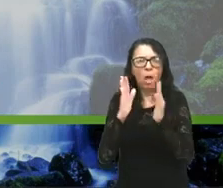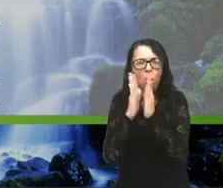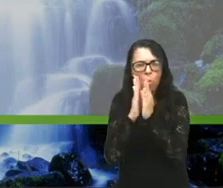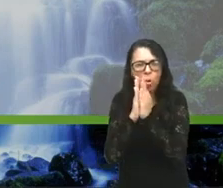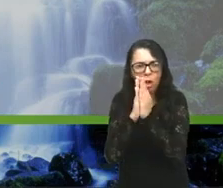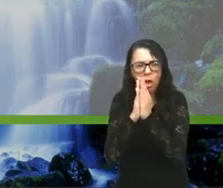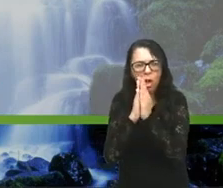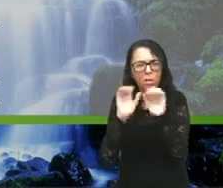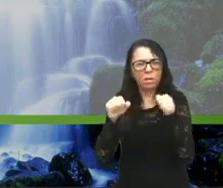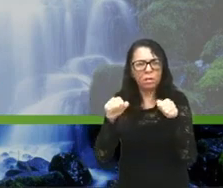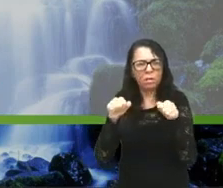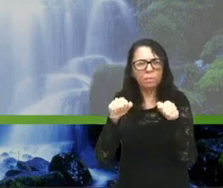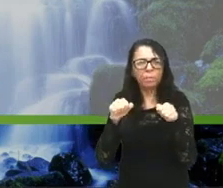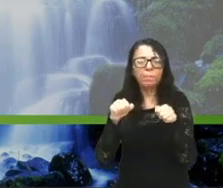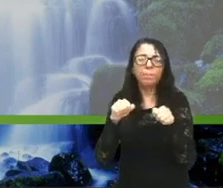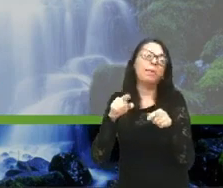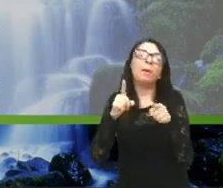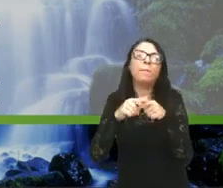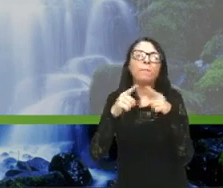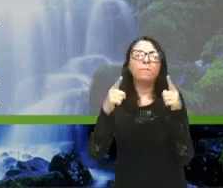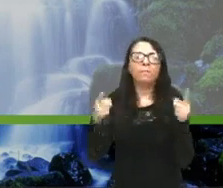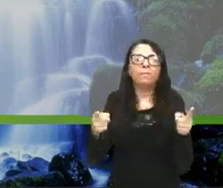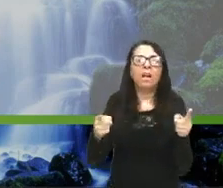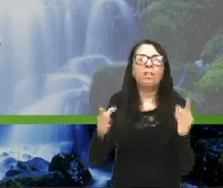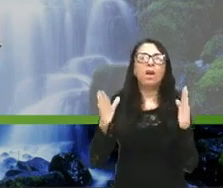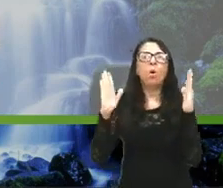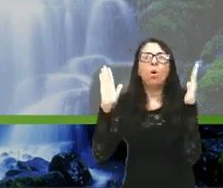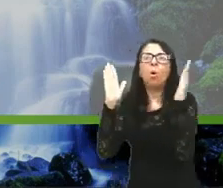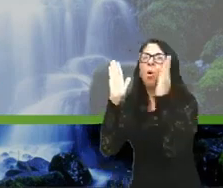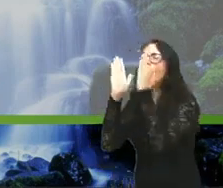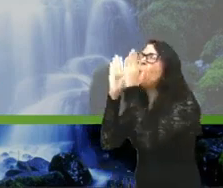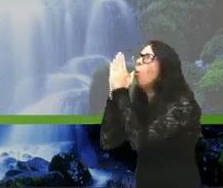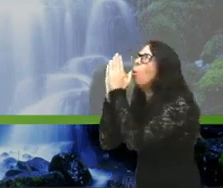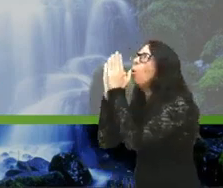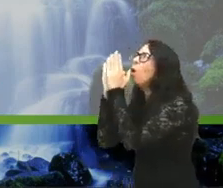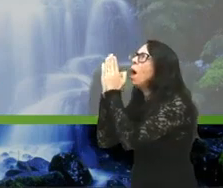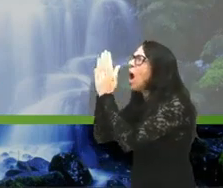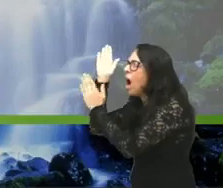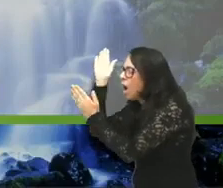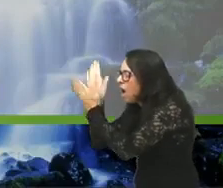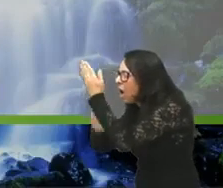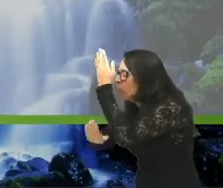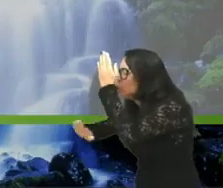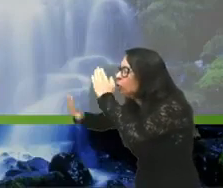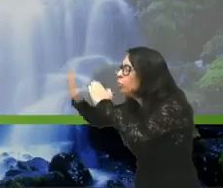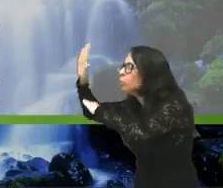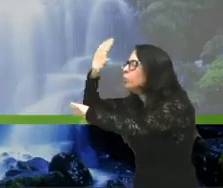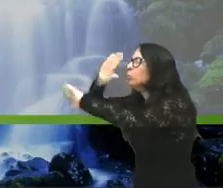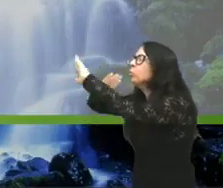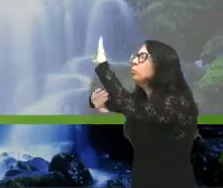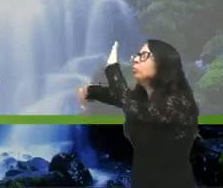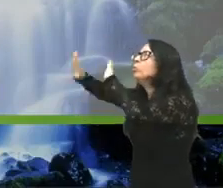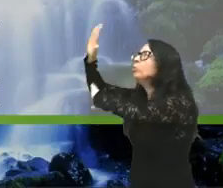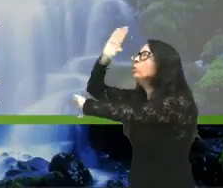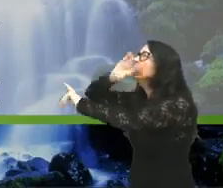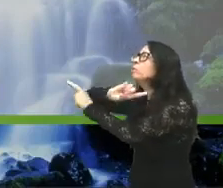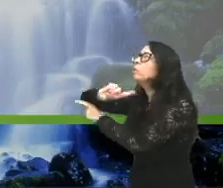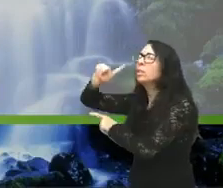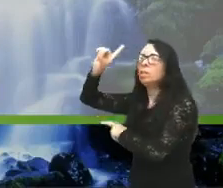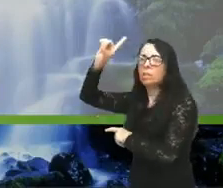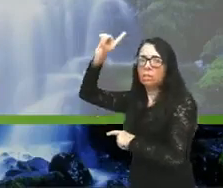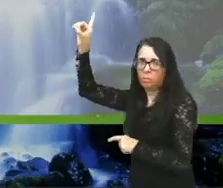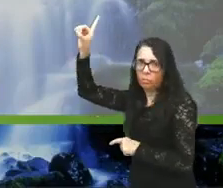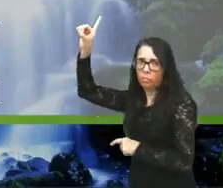René Padilha disse: a espiritualidade é colocar em prática o discernimento da vontade de Deus para a vida comunitária